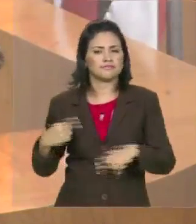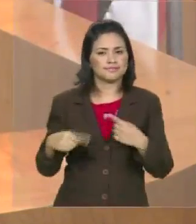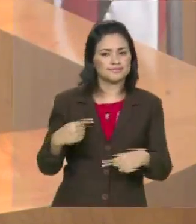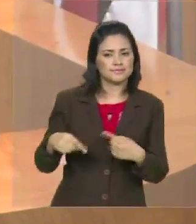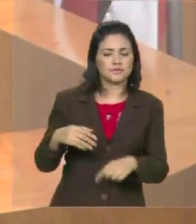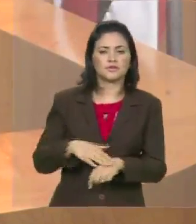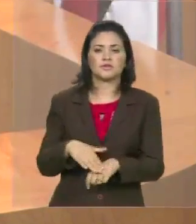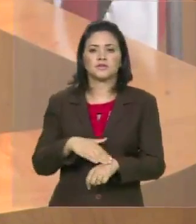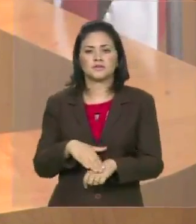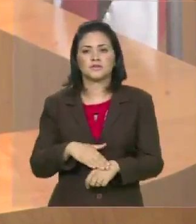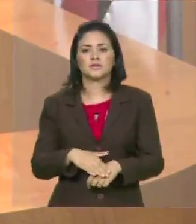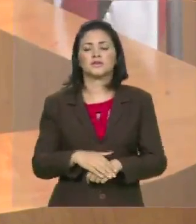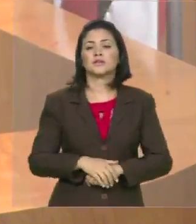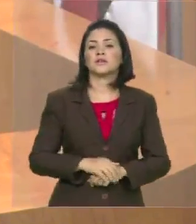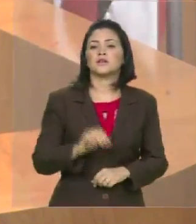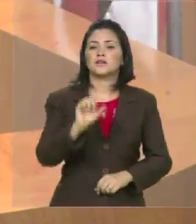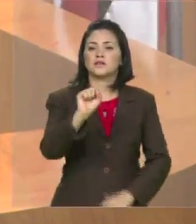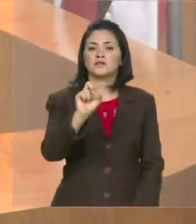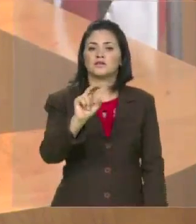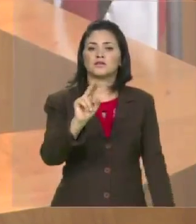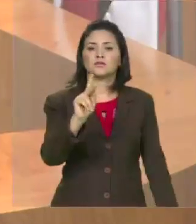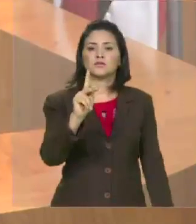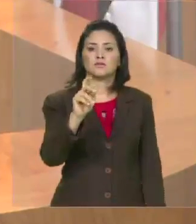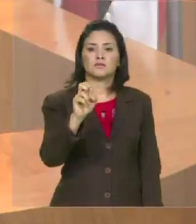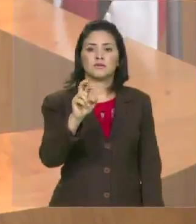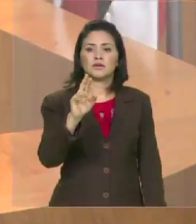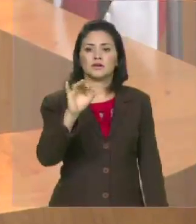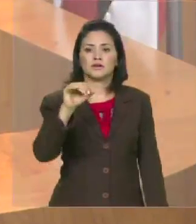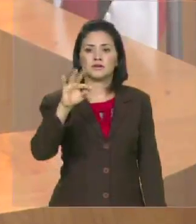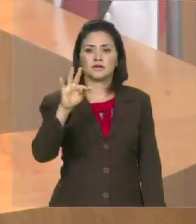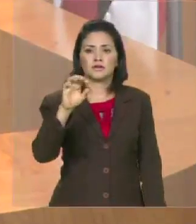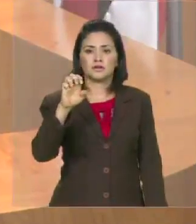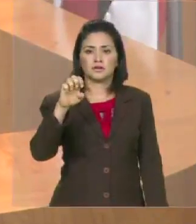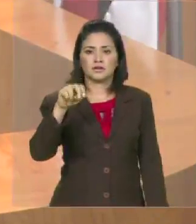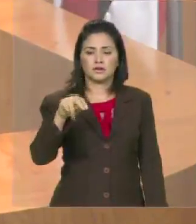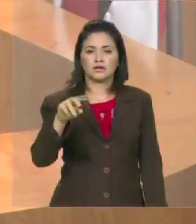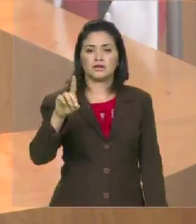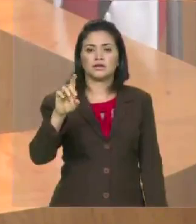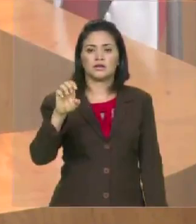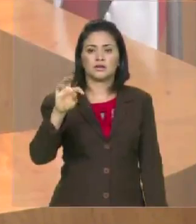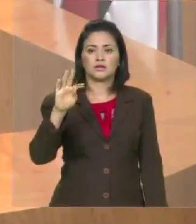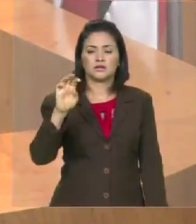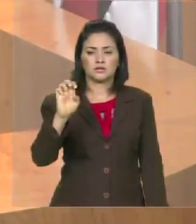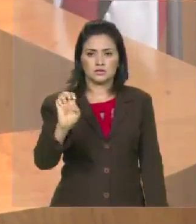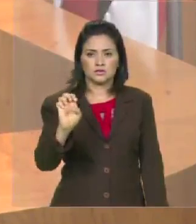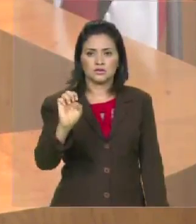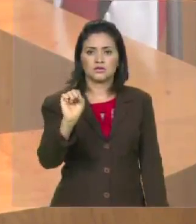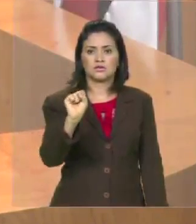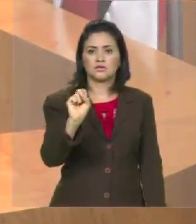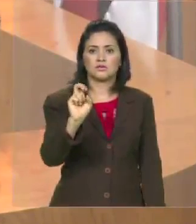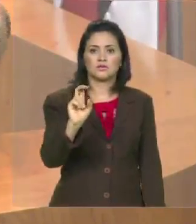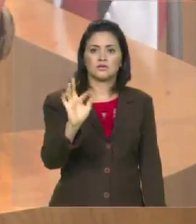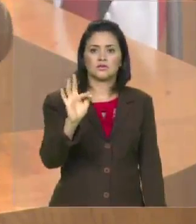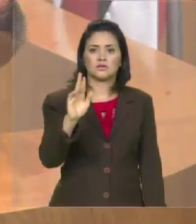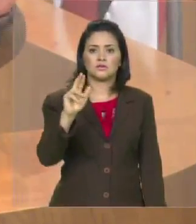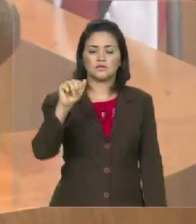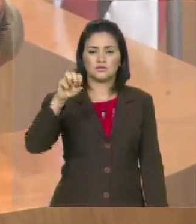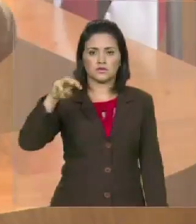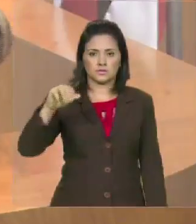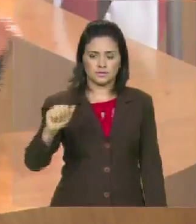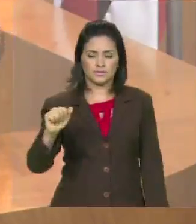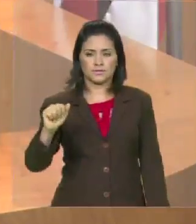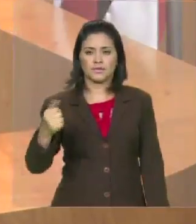SUFRAMA, inclusive solicitei a ela que pudesse fazer um estudo no Maranhão para tentar ver